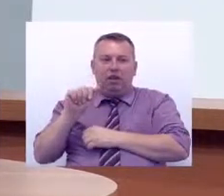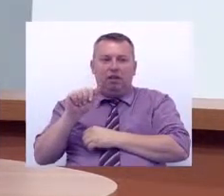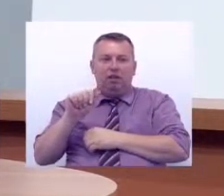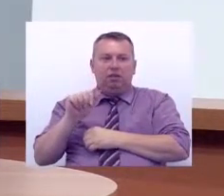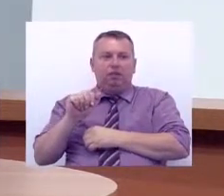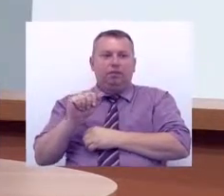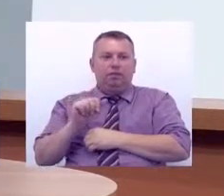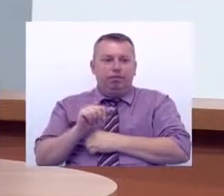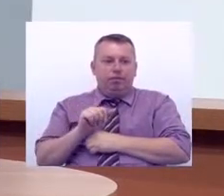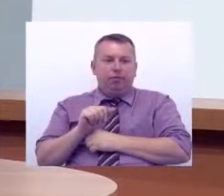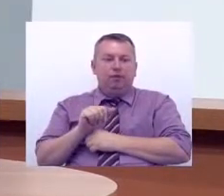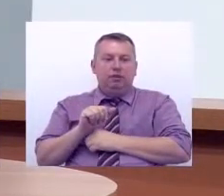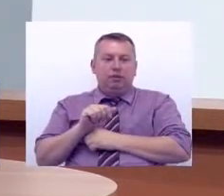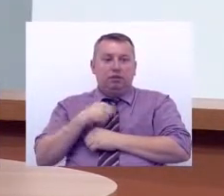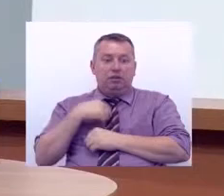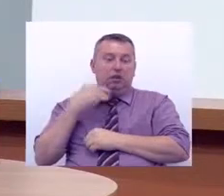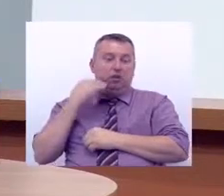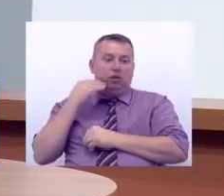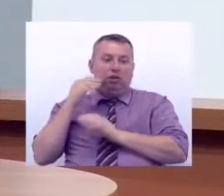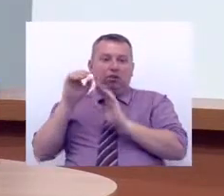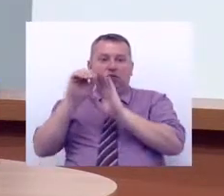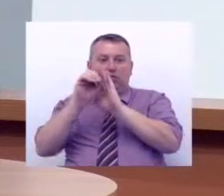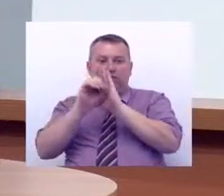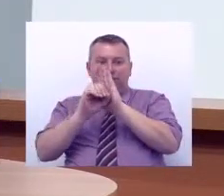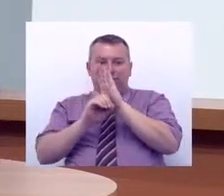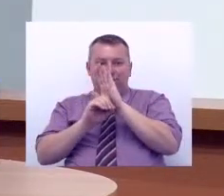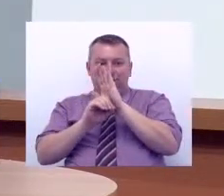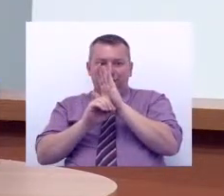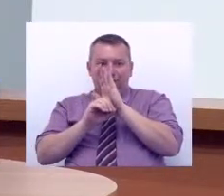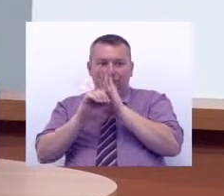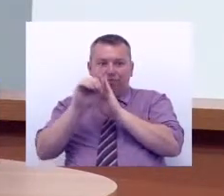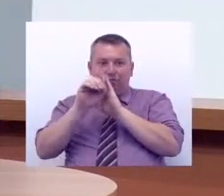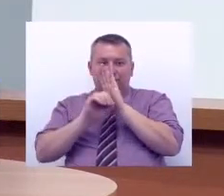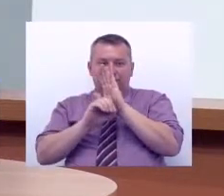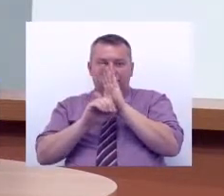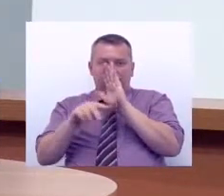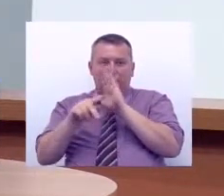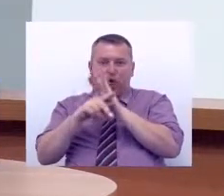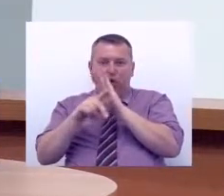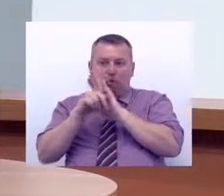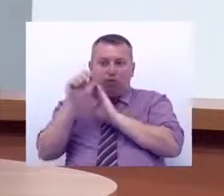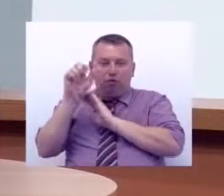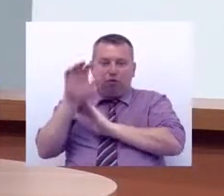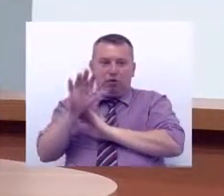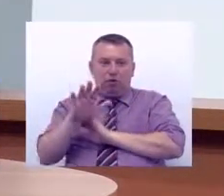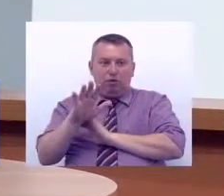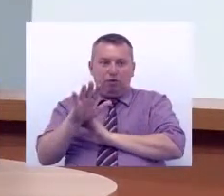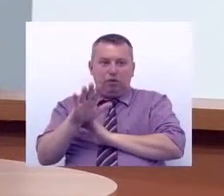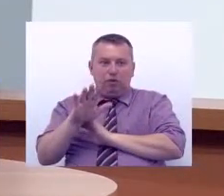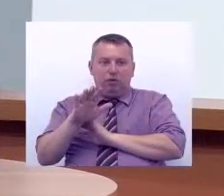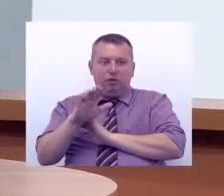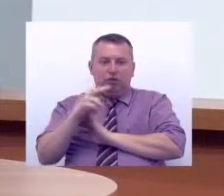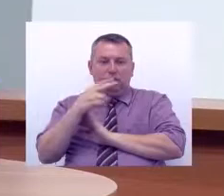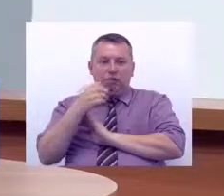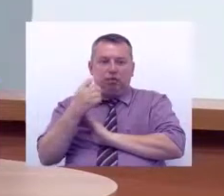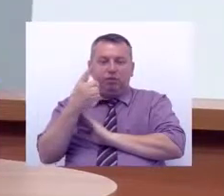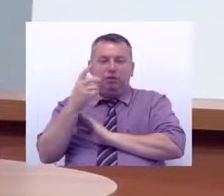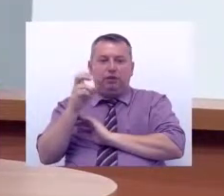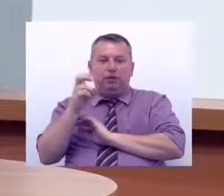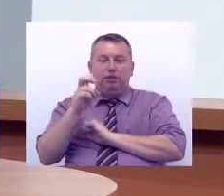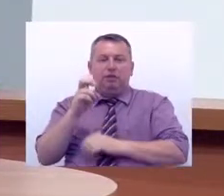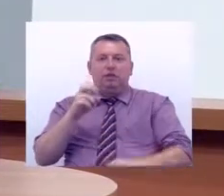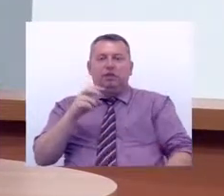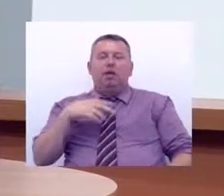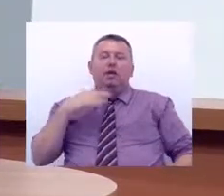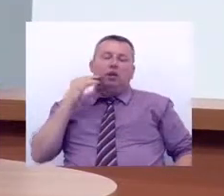que o orçamento, que é a parte de Guarulhos, está no orçamento de 2015, pelo que eu entendi